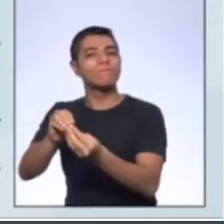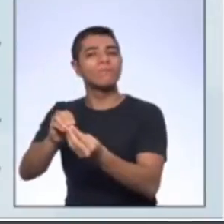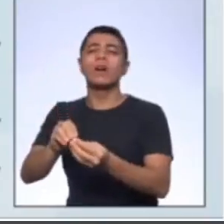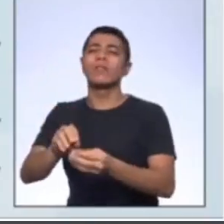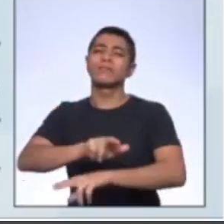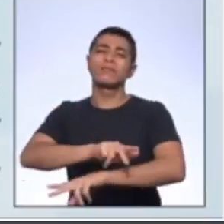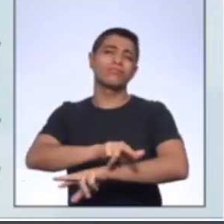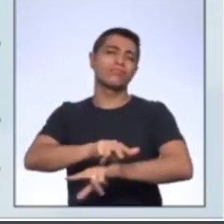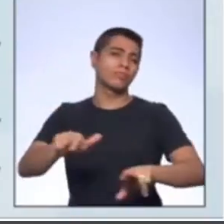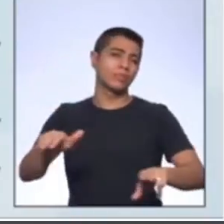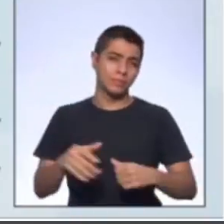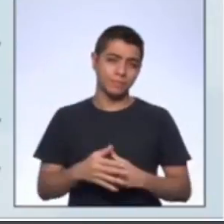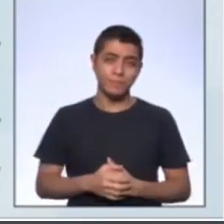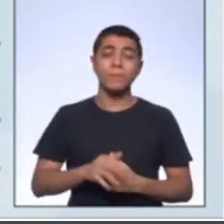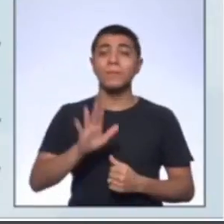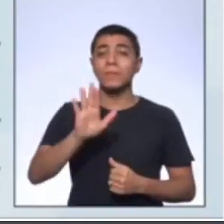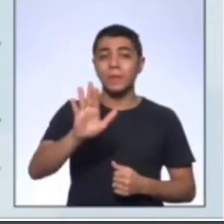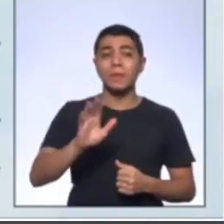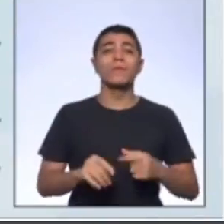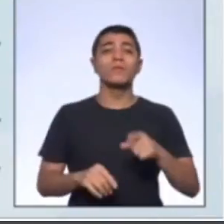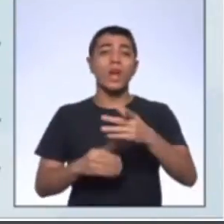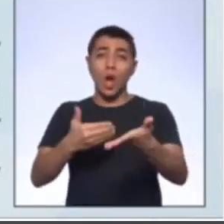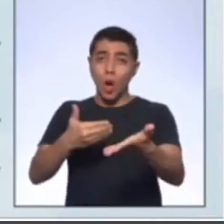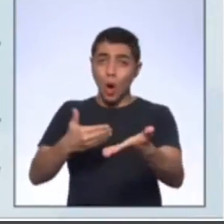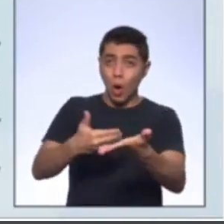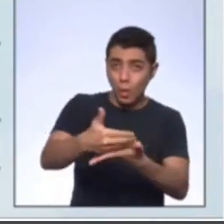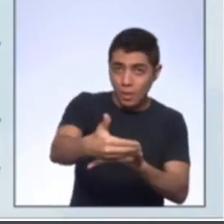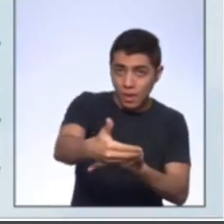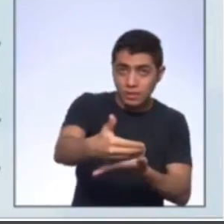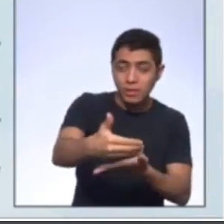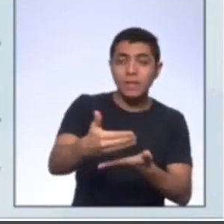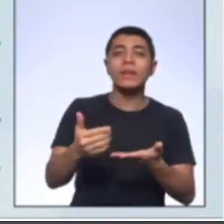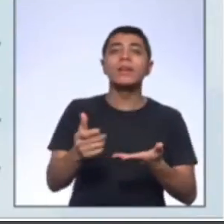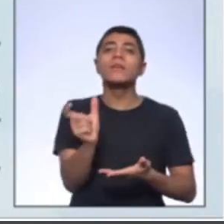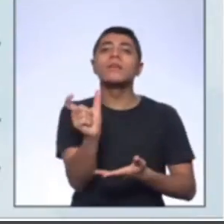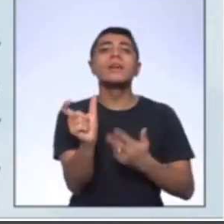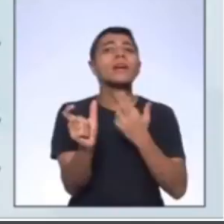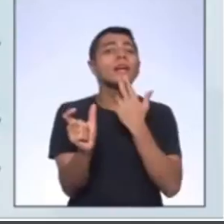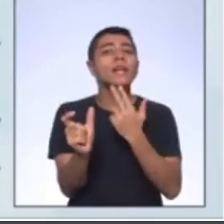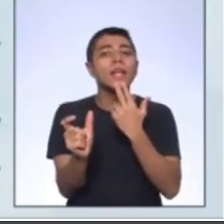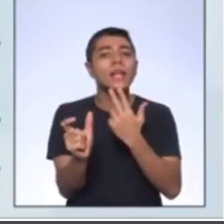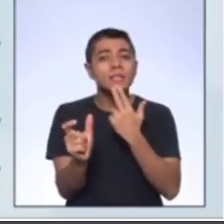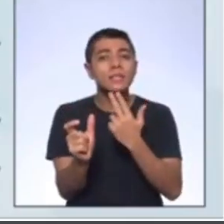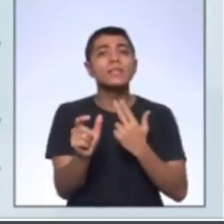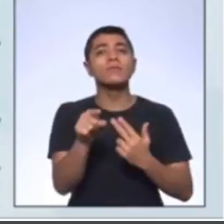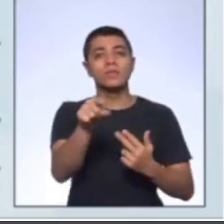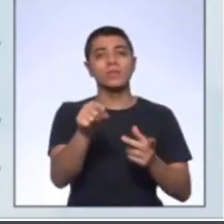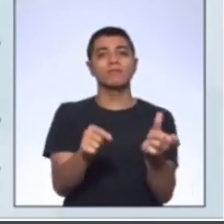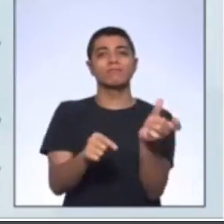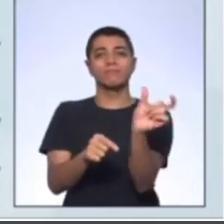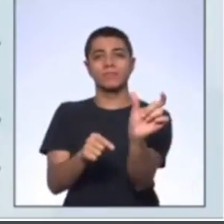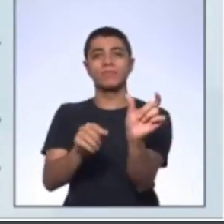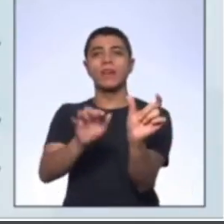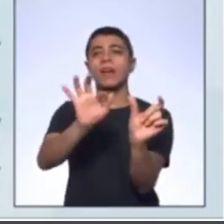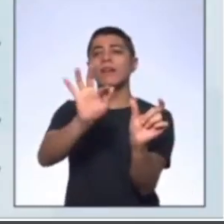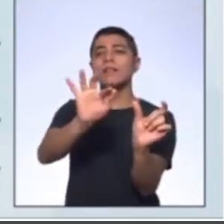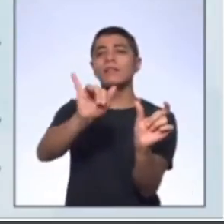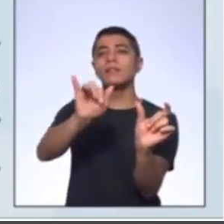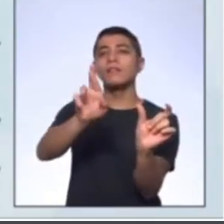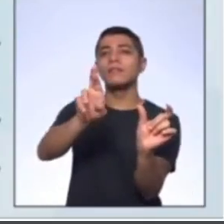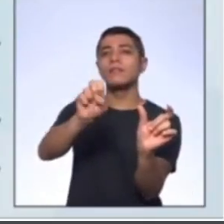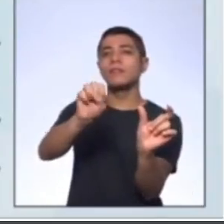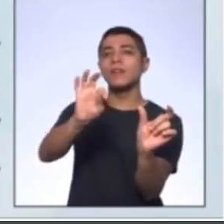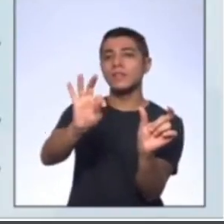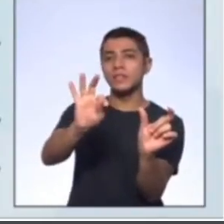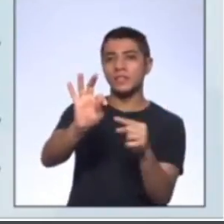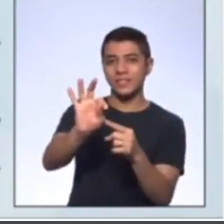introduzir algo em inglês a gente tem indafor e em primeiro lugar ou simplesmente força para